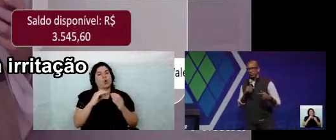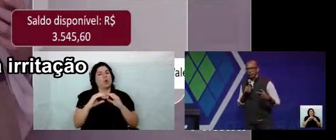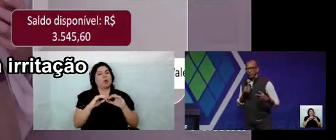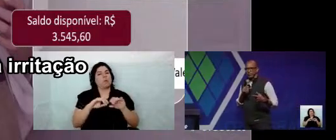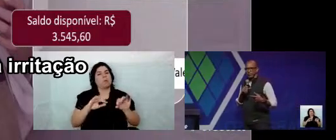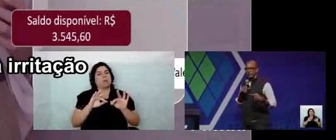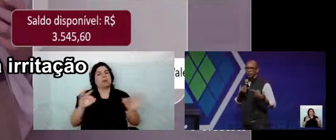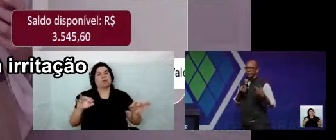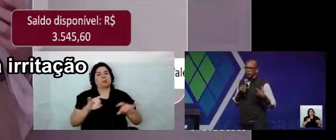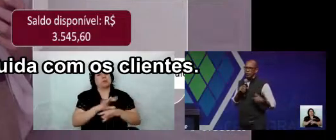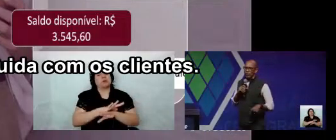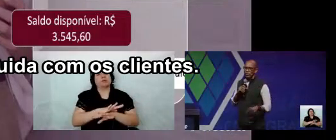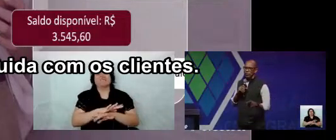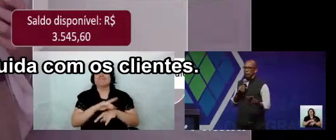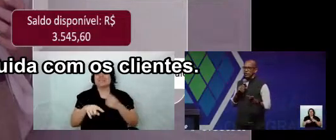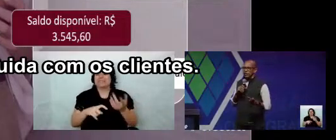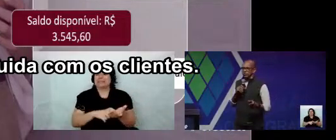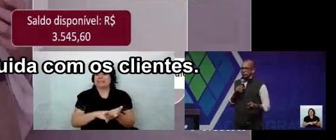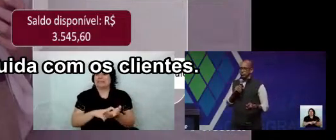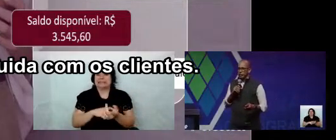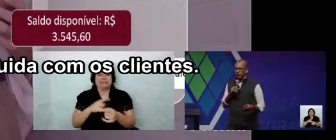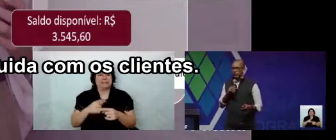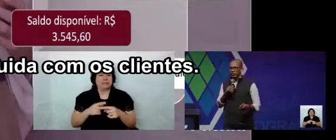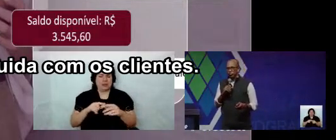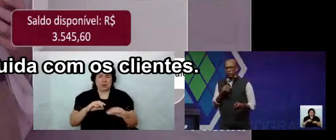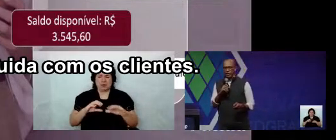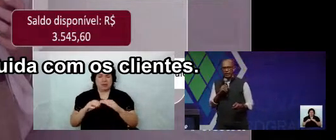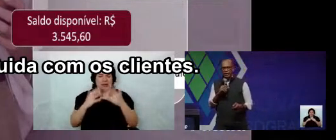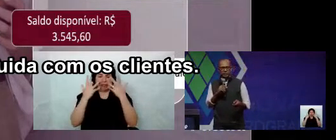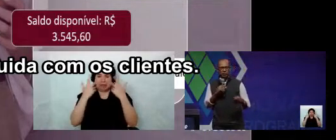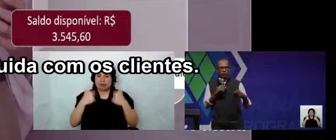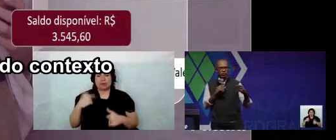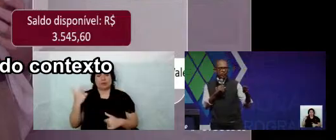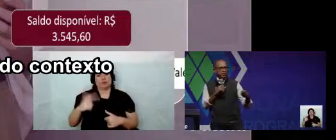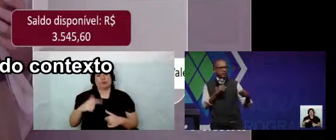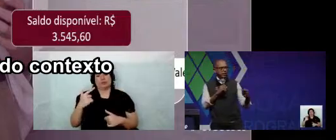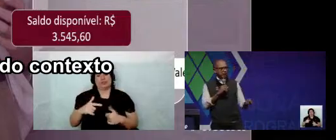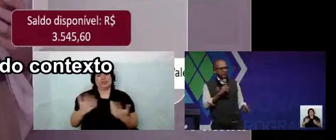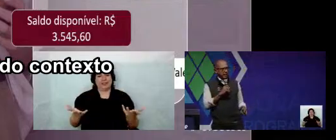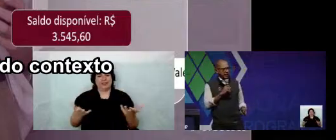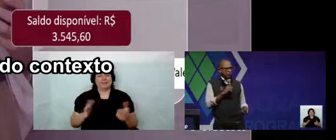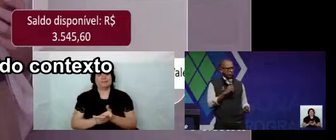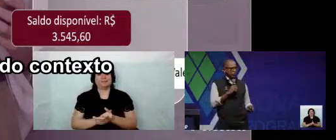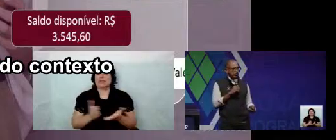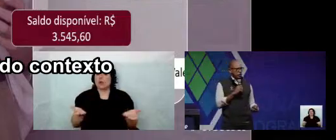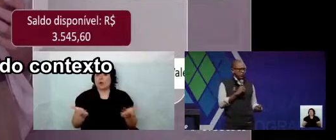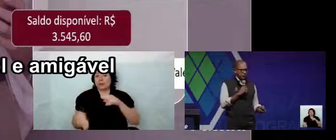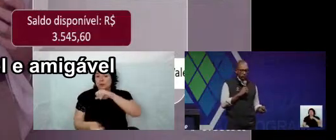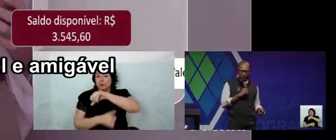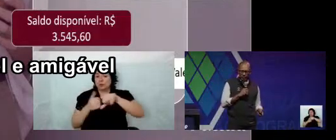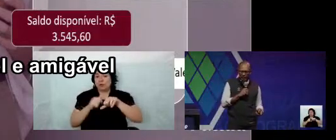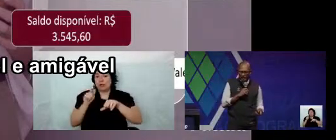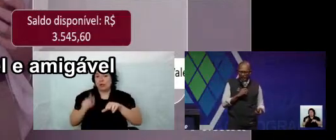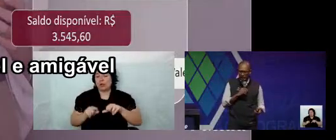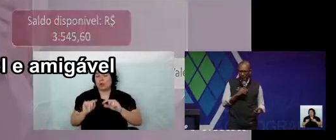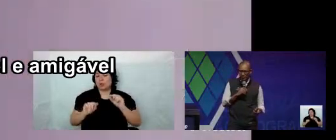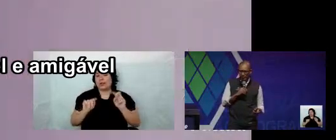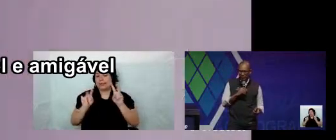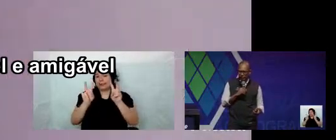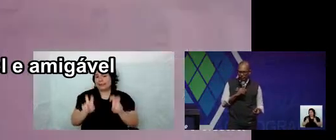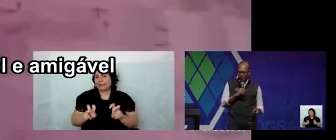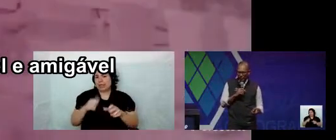aqui causava uma irritação, porque não era uma comunicação fluida com os clientes. Então, agora, essa questão do contexto ela ficou bem